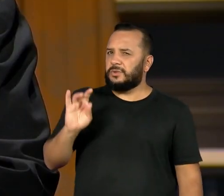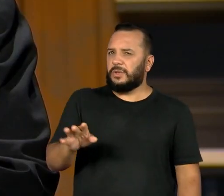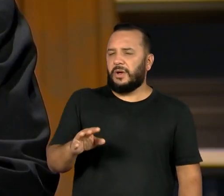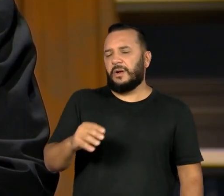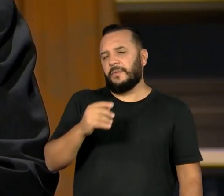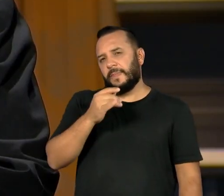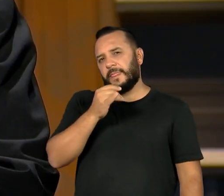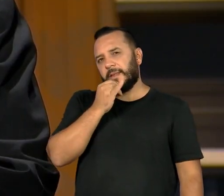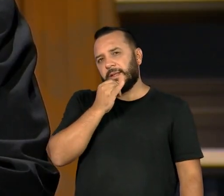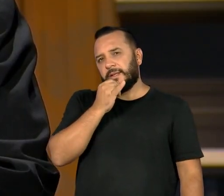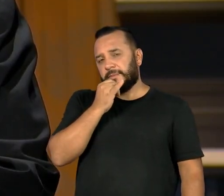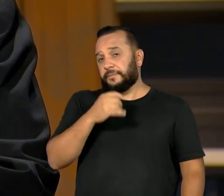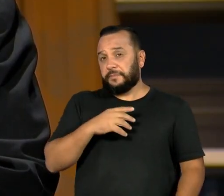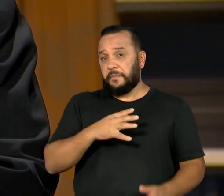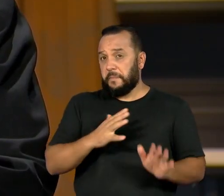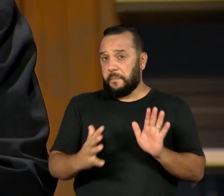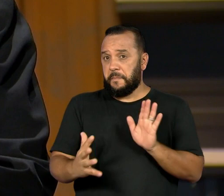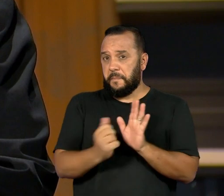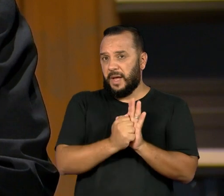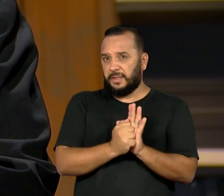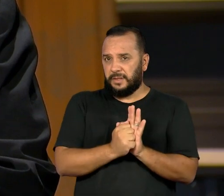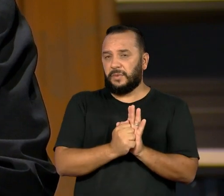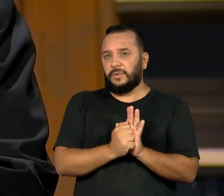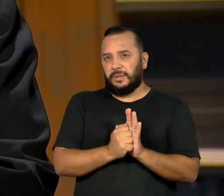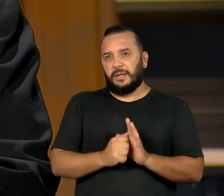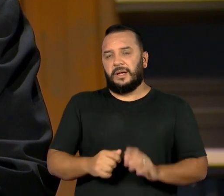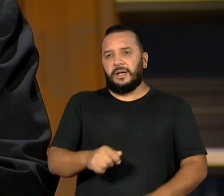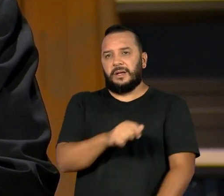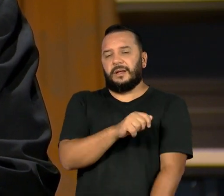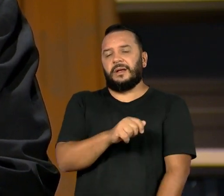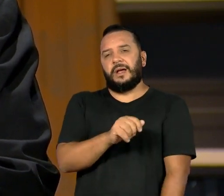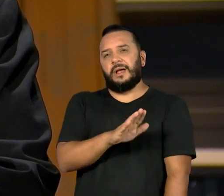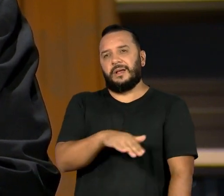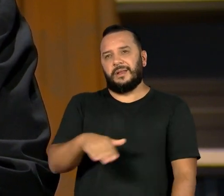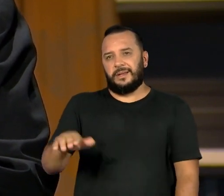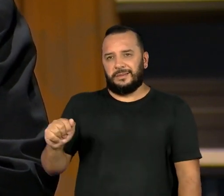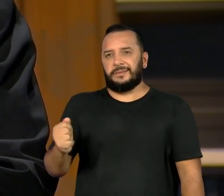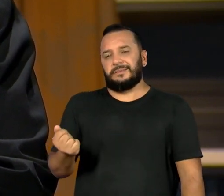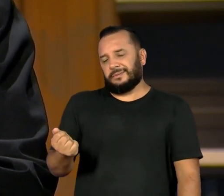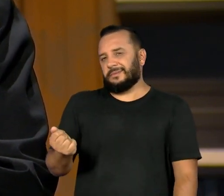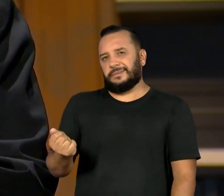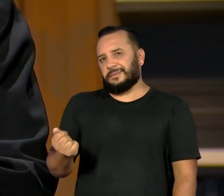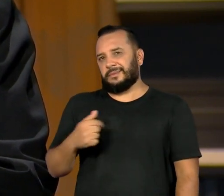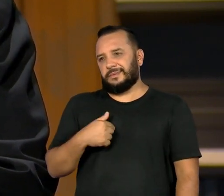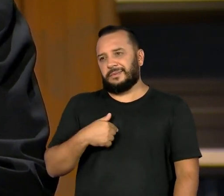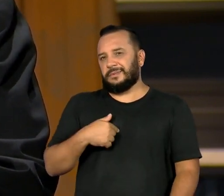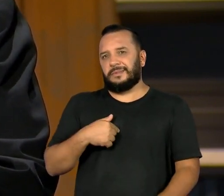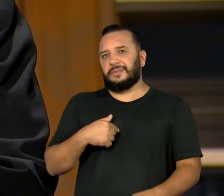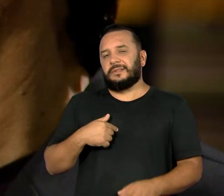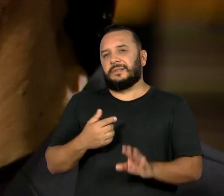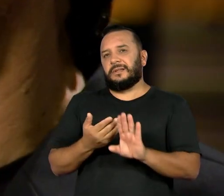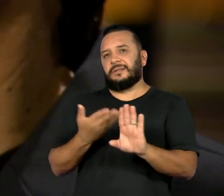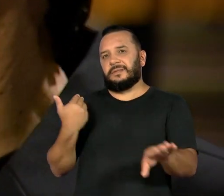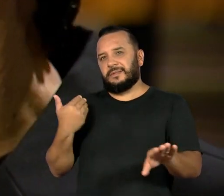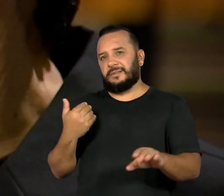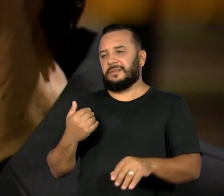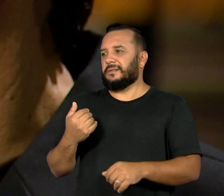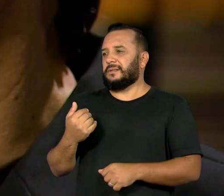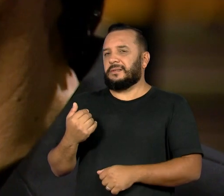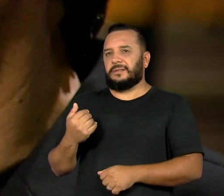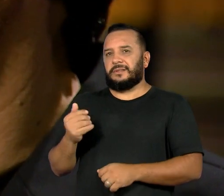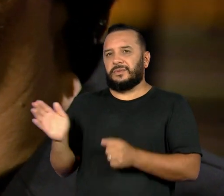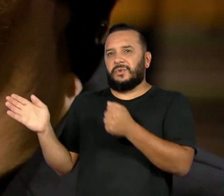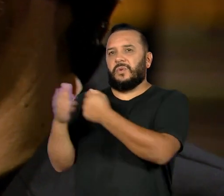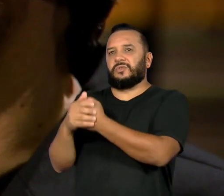simplesmente matricular, né, crianças que estavam segregadas ou estavam escondidas, né, juntamente com